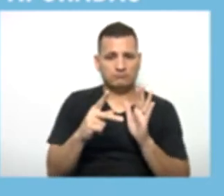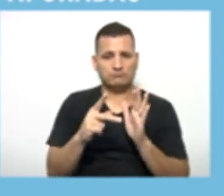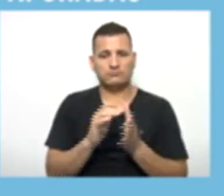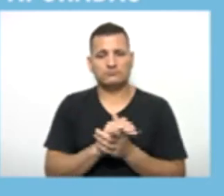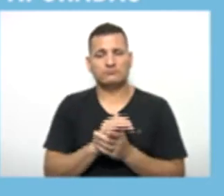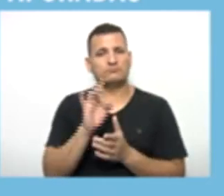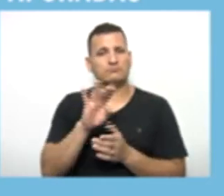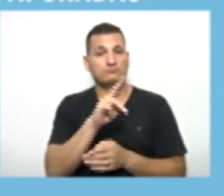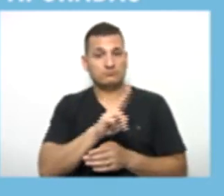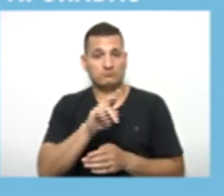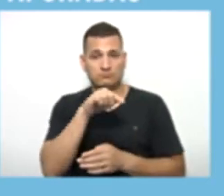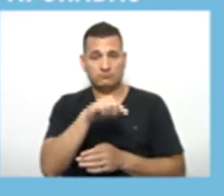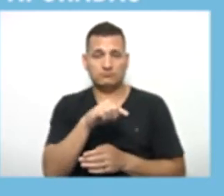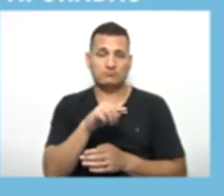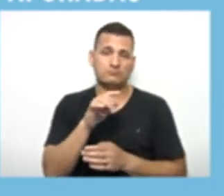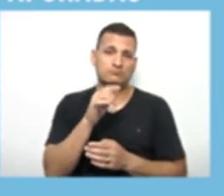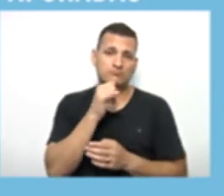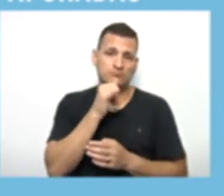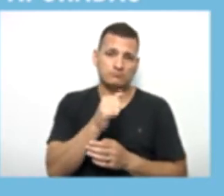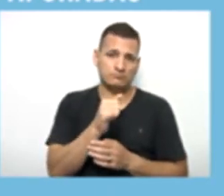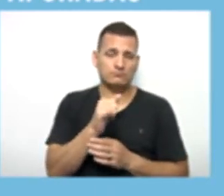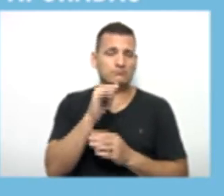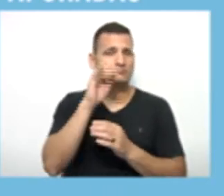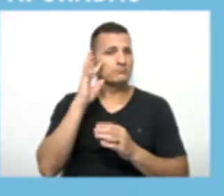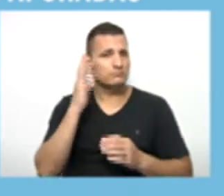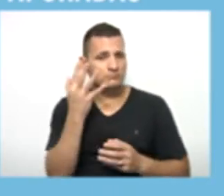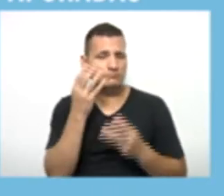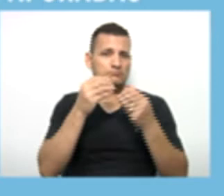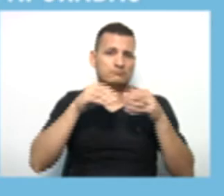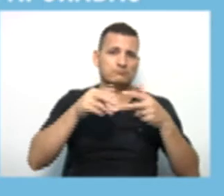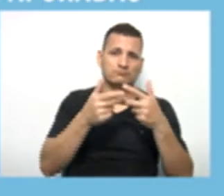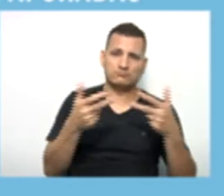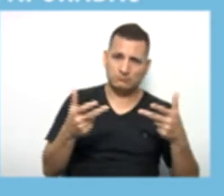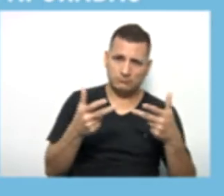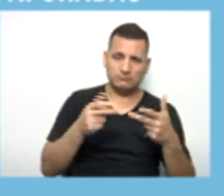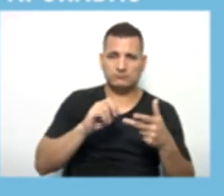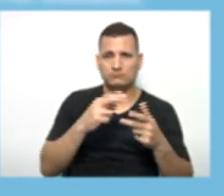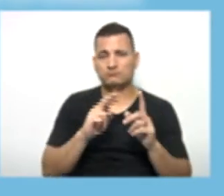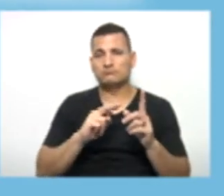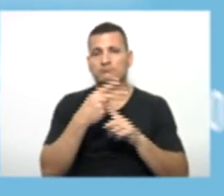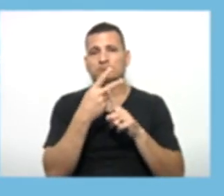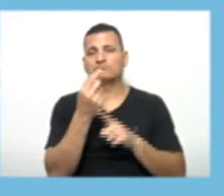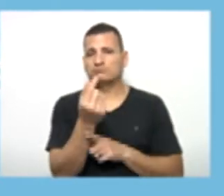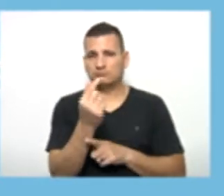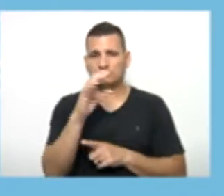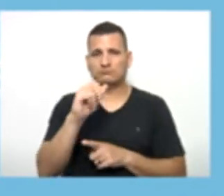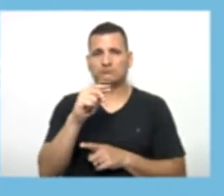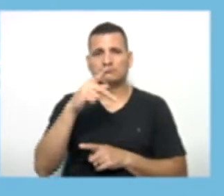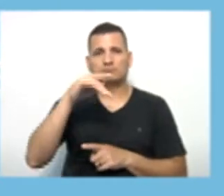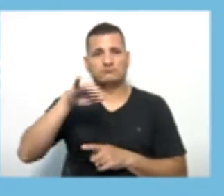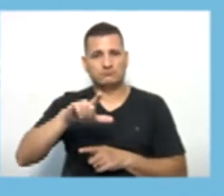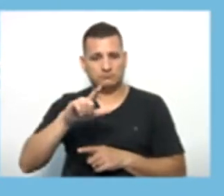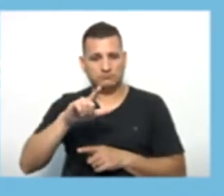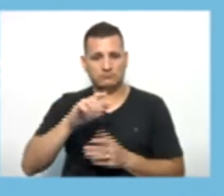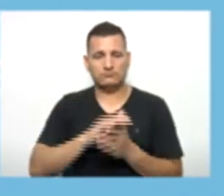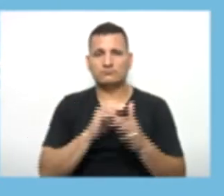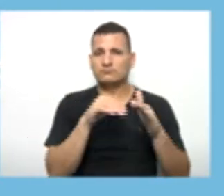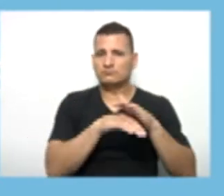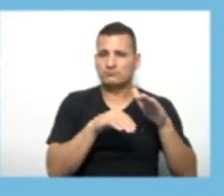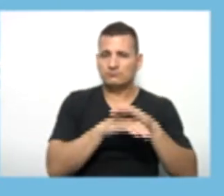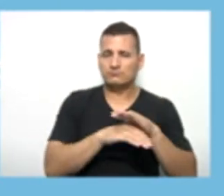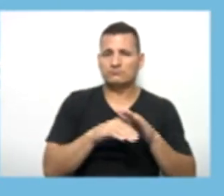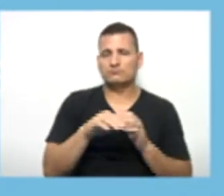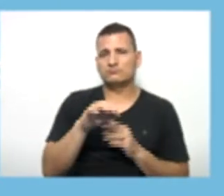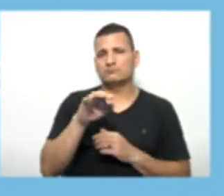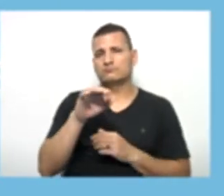ser utilizada para compensar prejuízos ou aumentar o capital. Enquanto o Fundo de Assistência